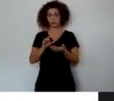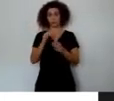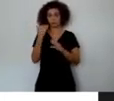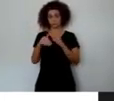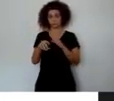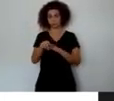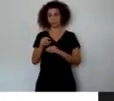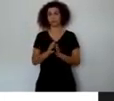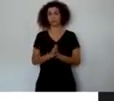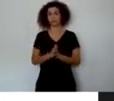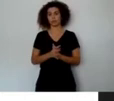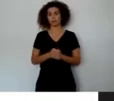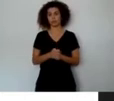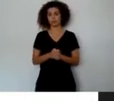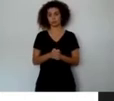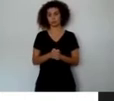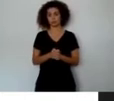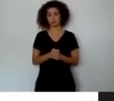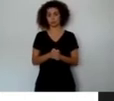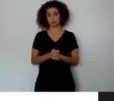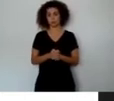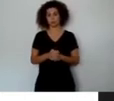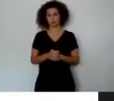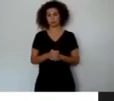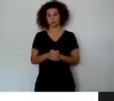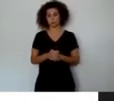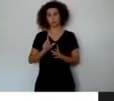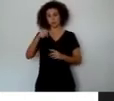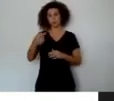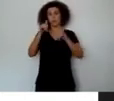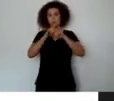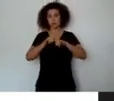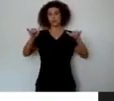você publicar, as pessoas terem um acesso.